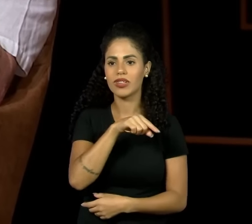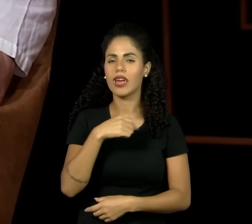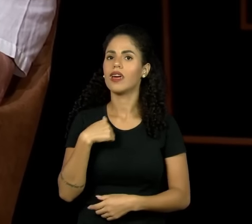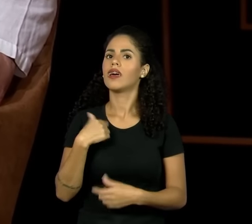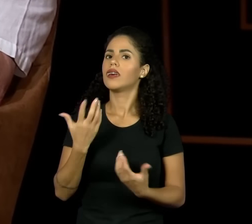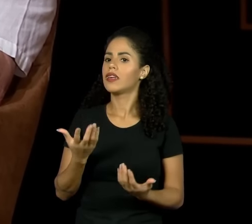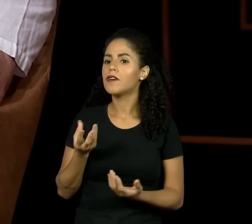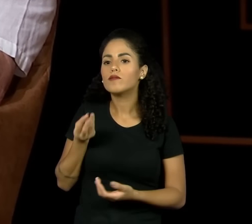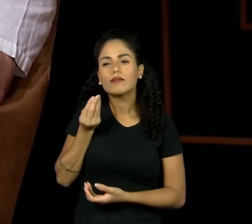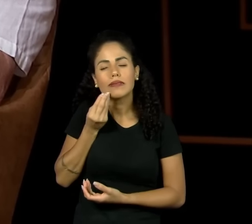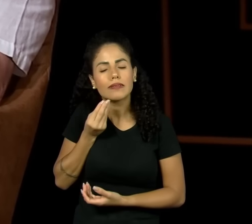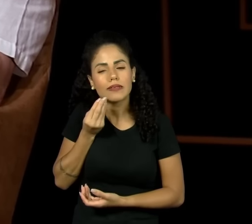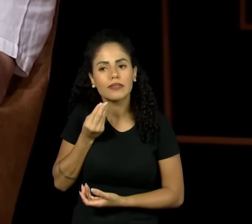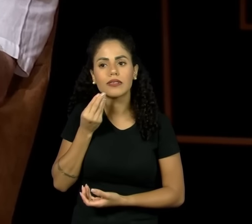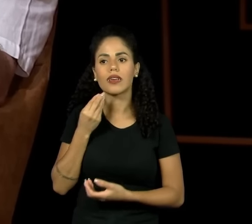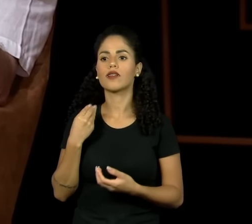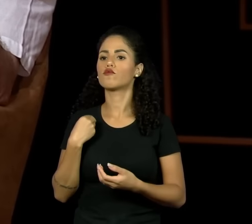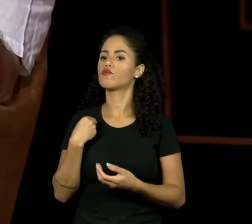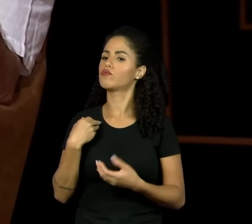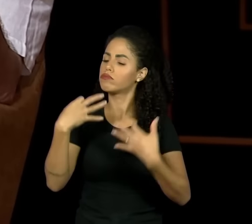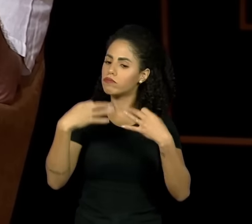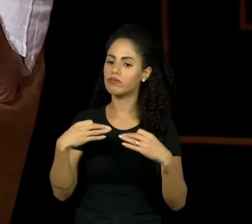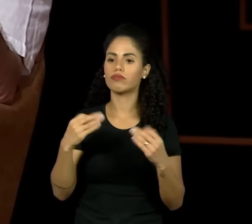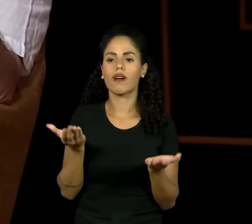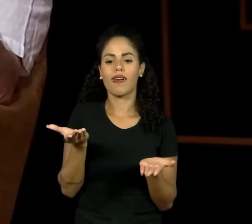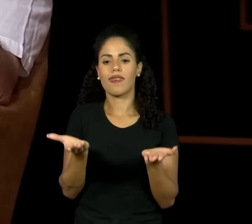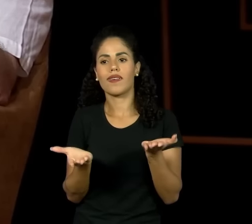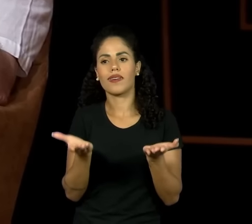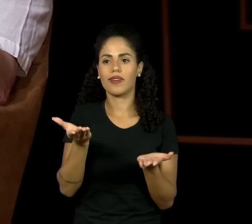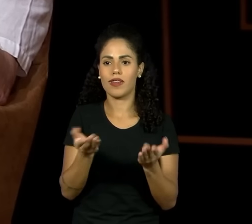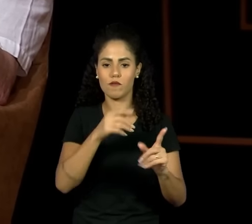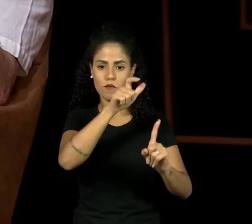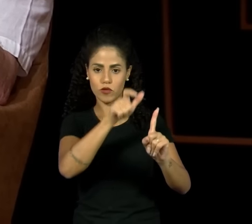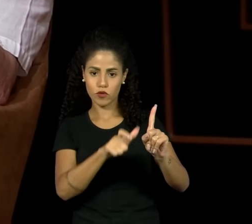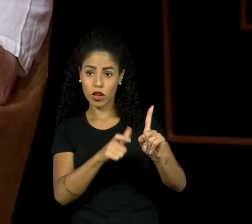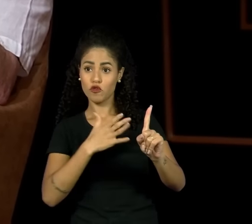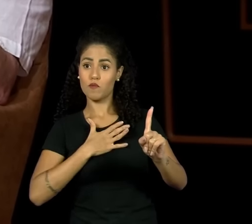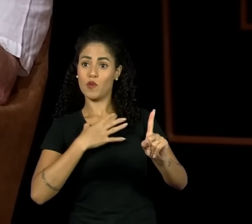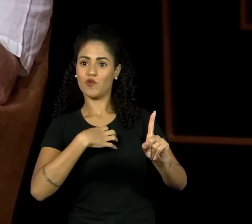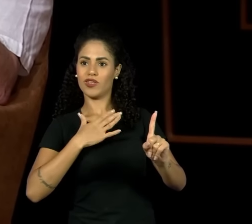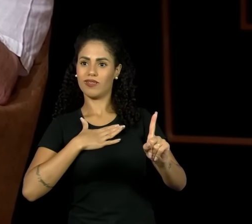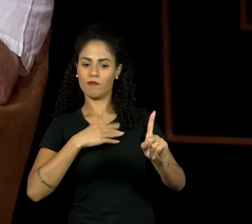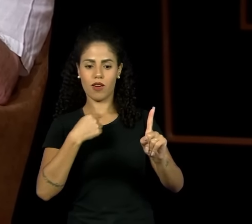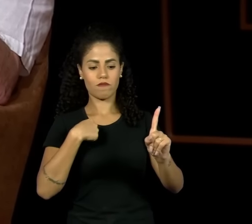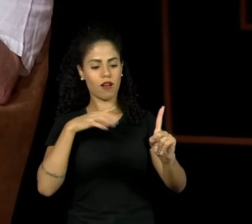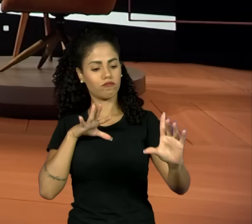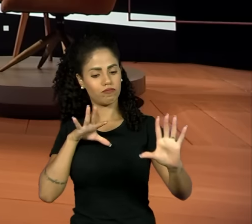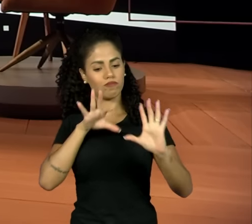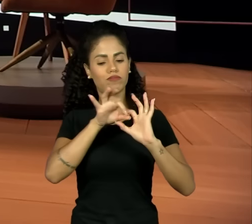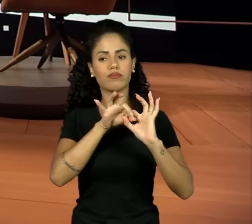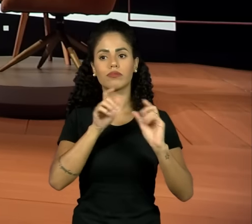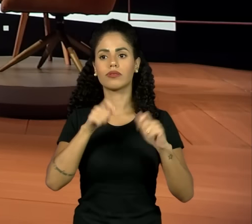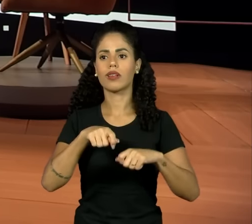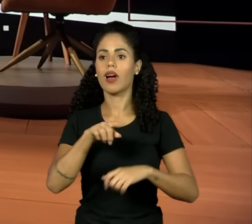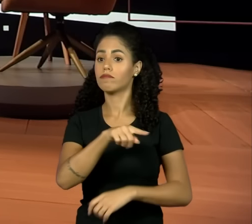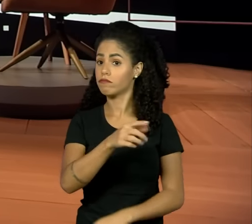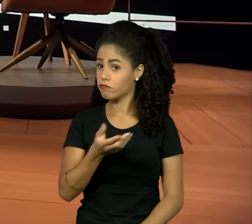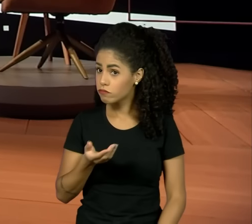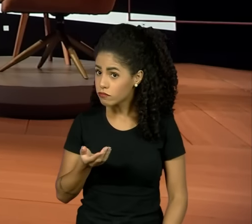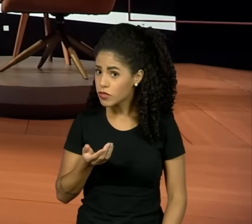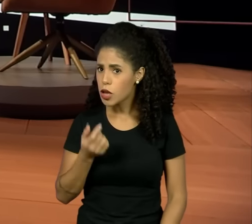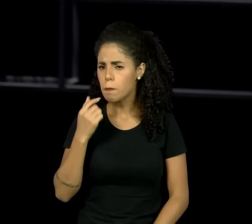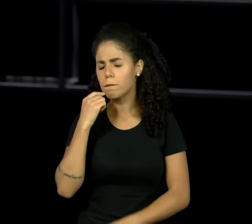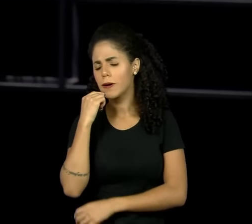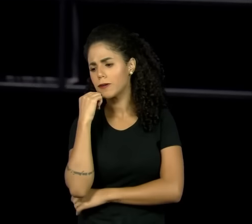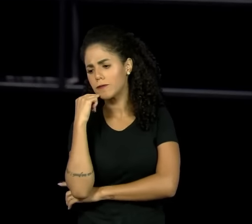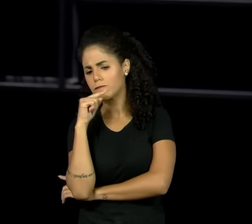tento buscar uma coisa crível nas personagens né Mas também eu ficava muito assim mas será